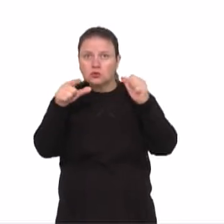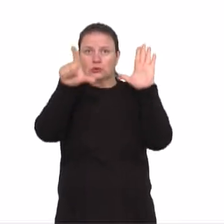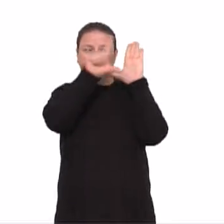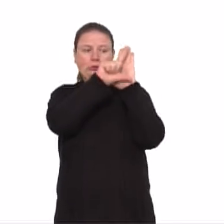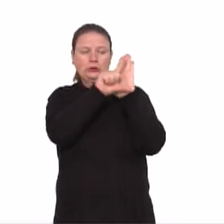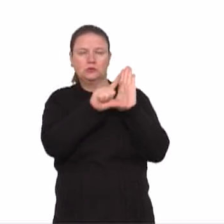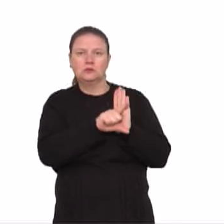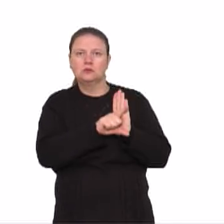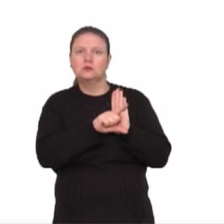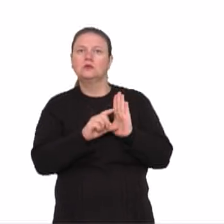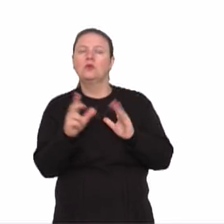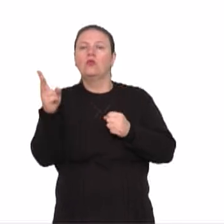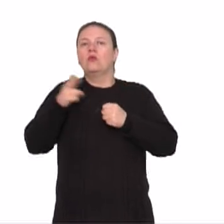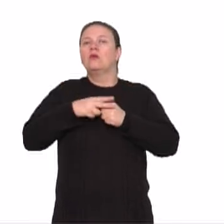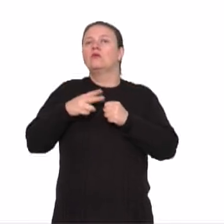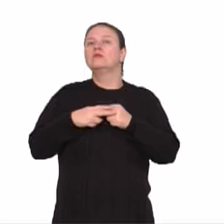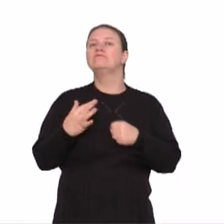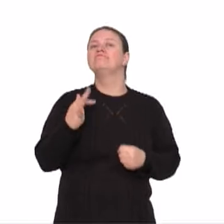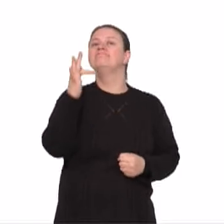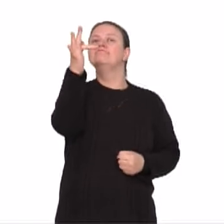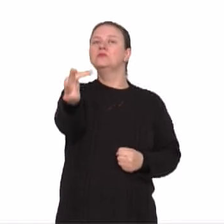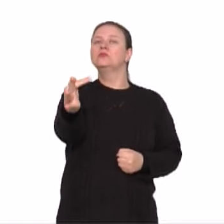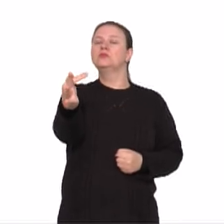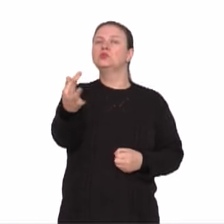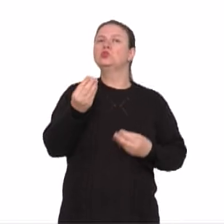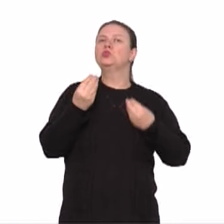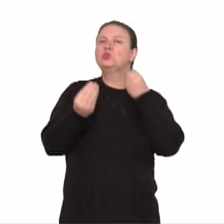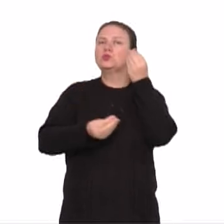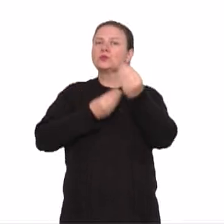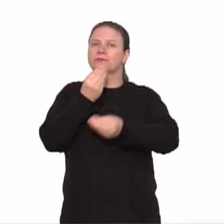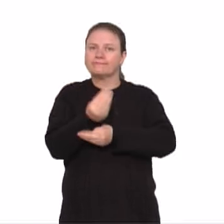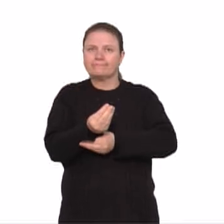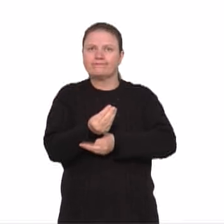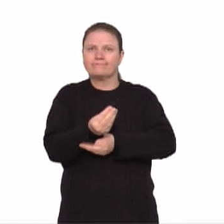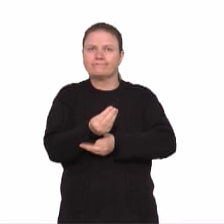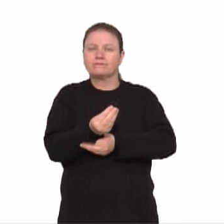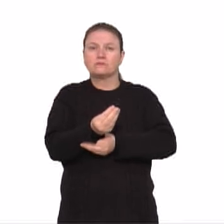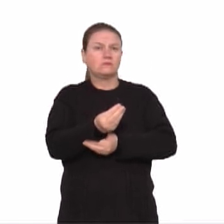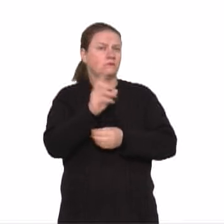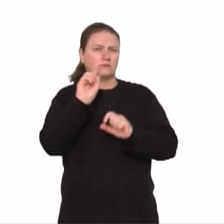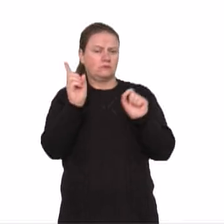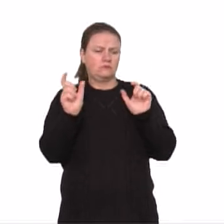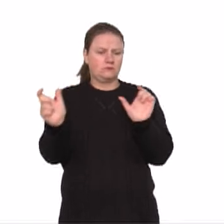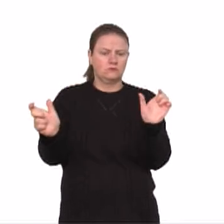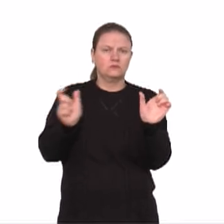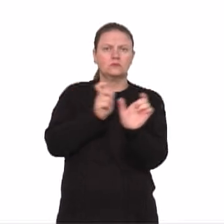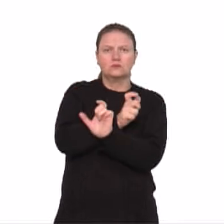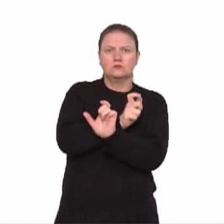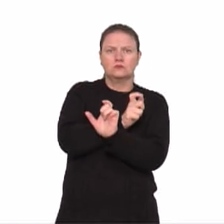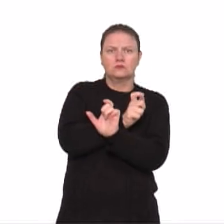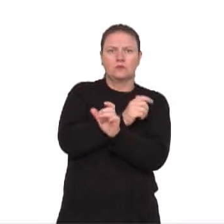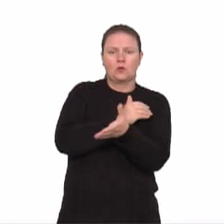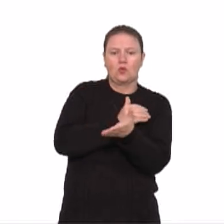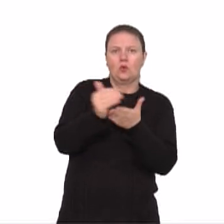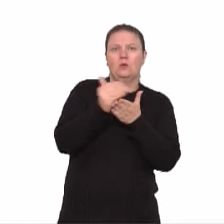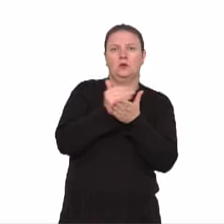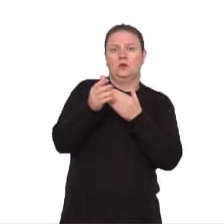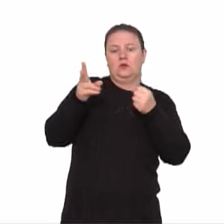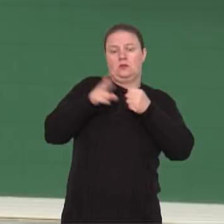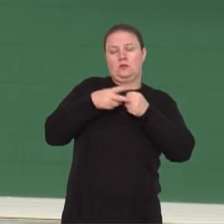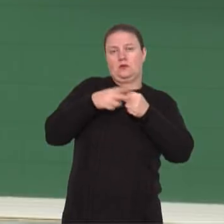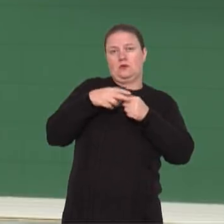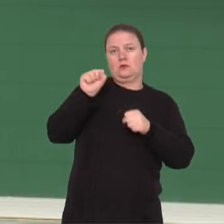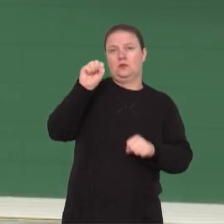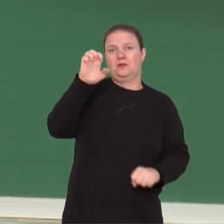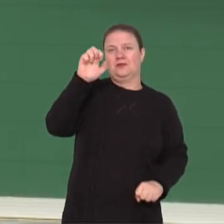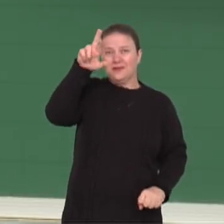ser no futuro, ali, nesse caso, né? Por que será que ele opta por não colocar o sujeito e começar já pelo verbo ser?